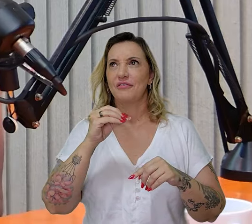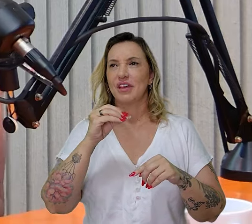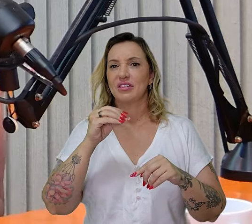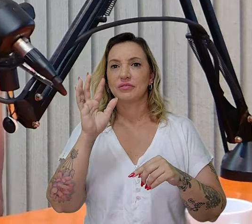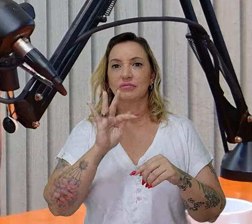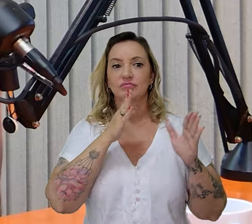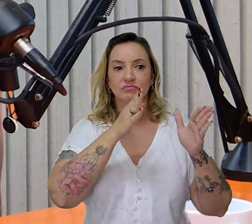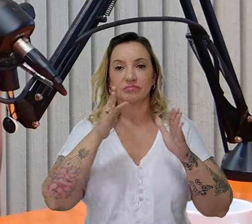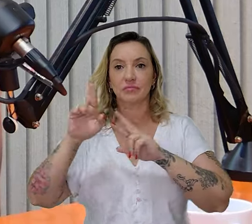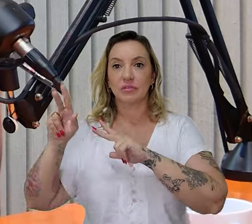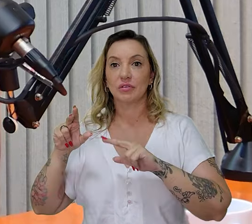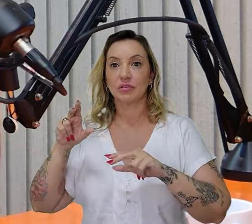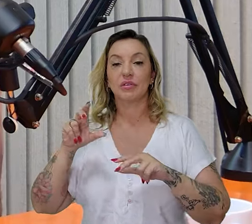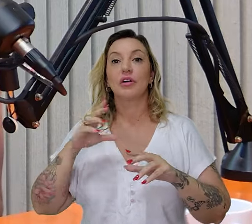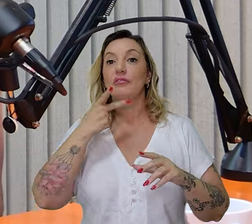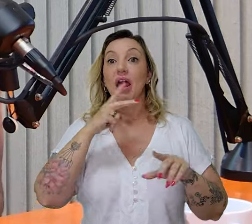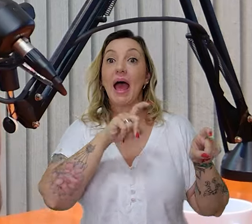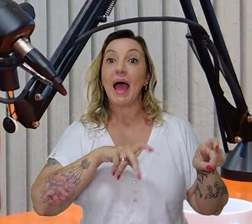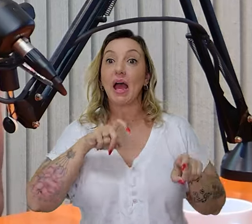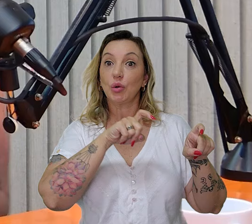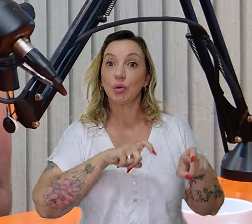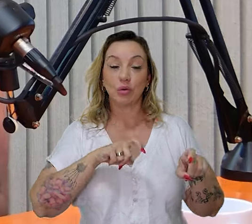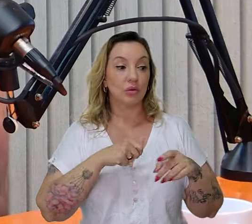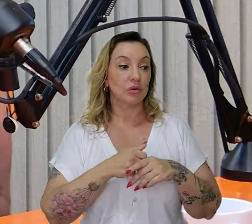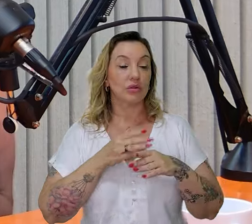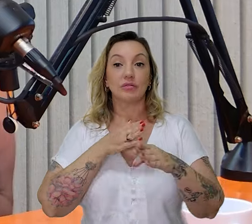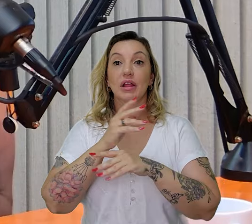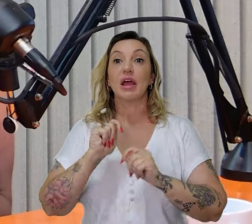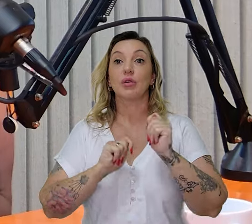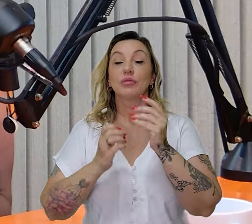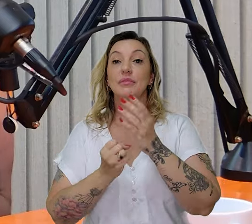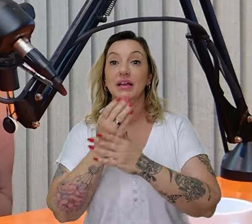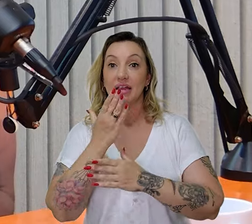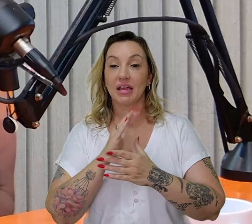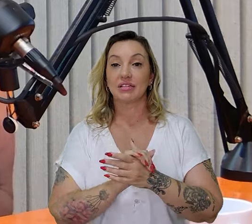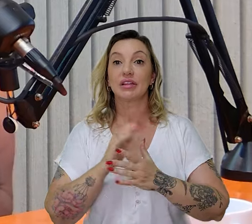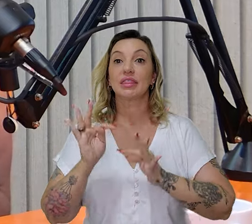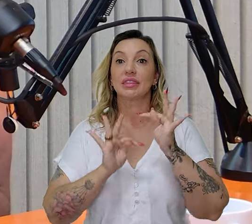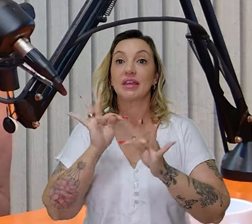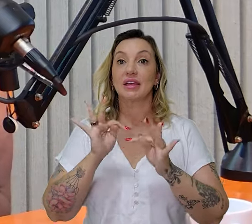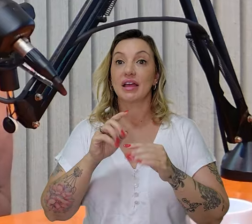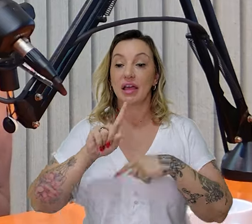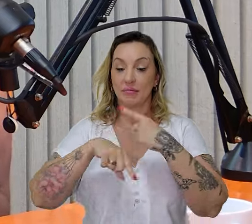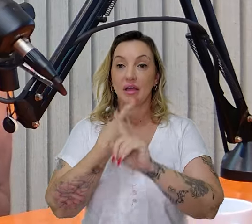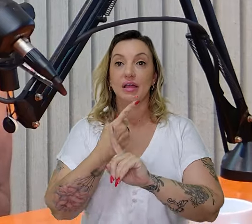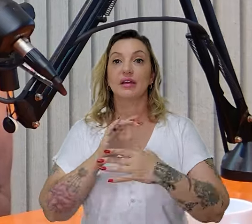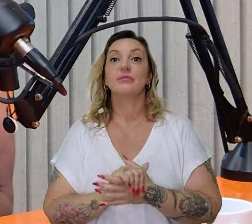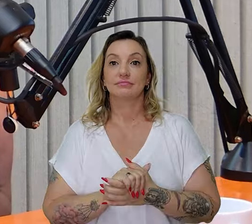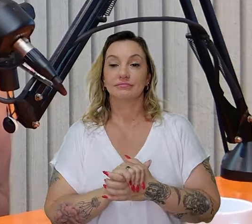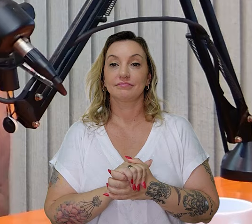Agro e eu vou lá falar de Economia criativa e tecnologias emergentes que máximo aí e Foi